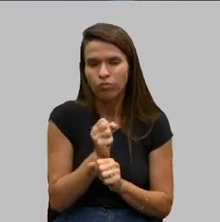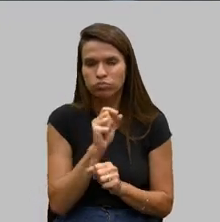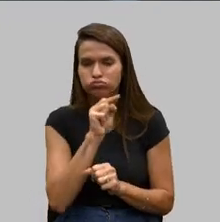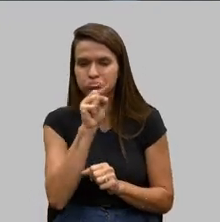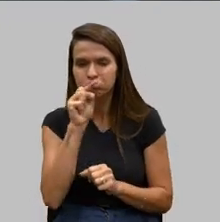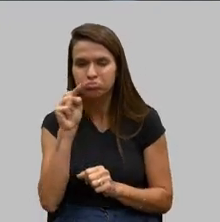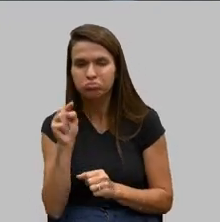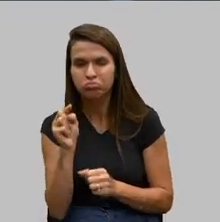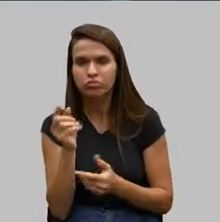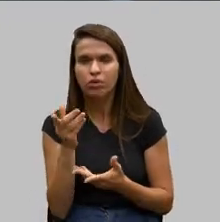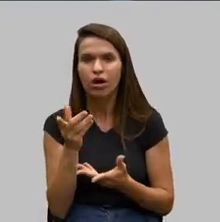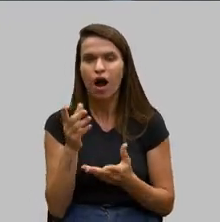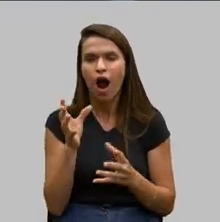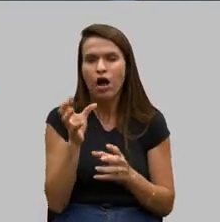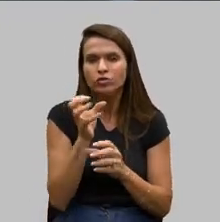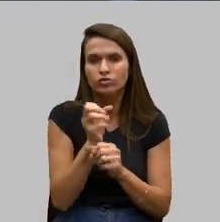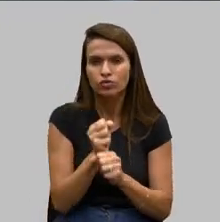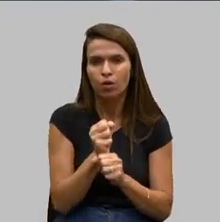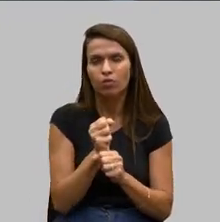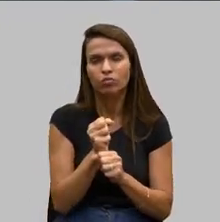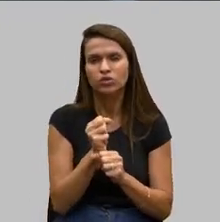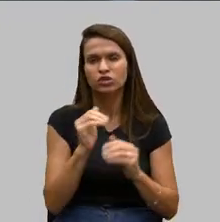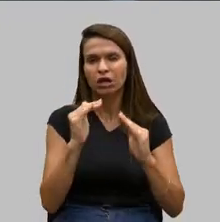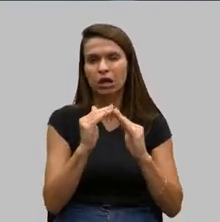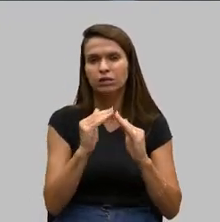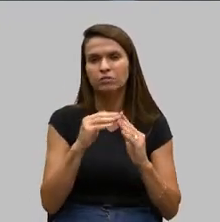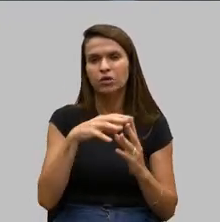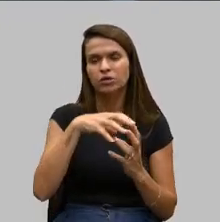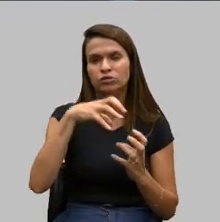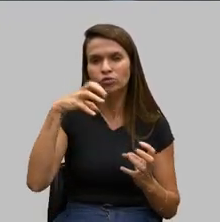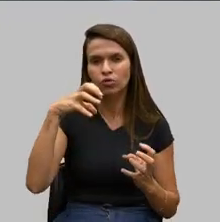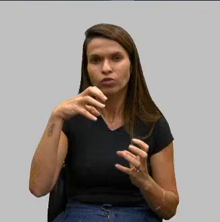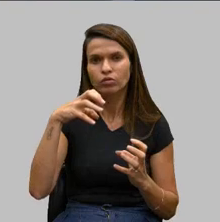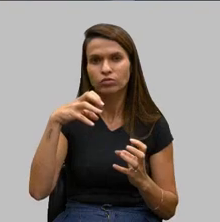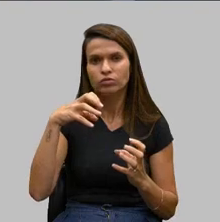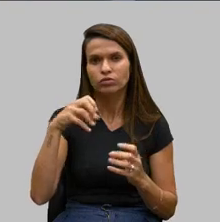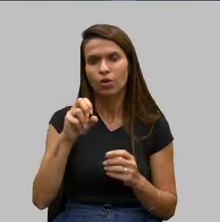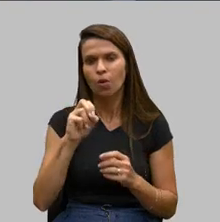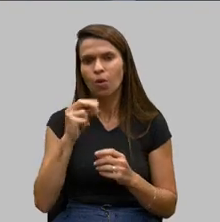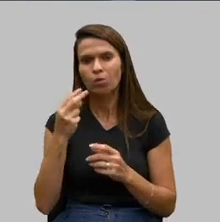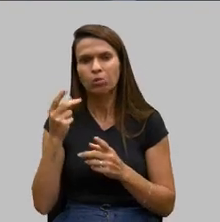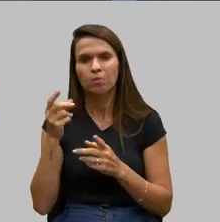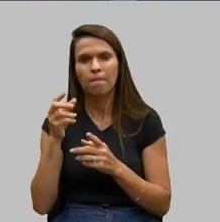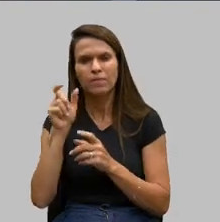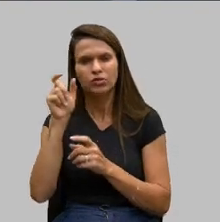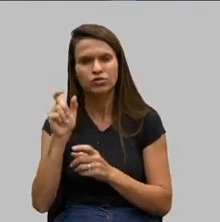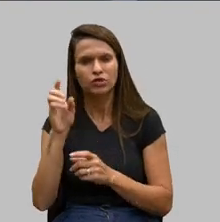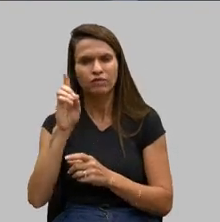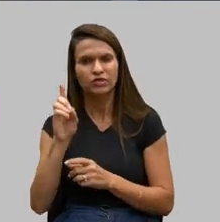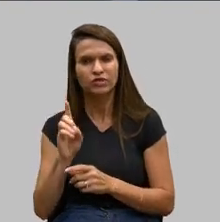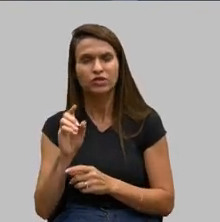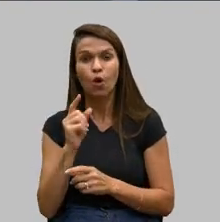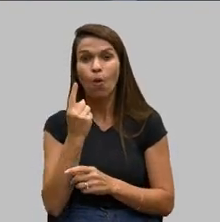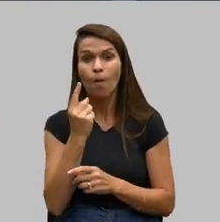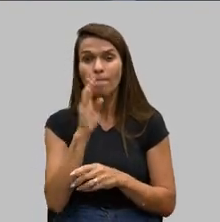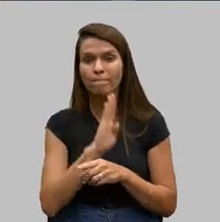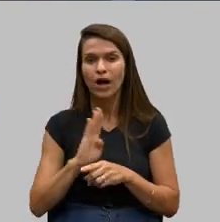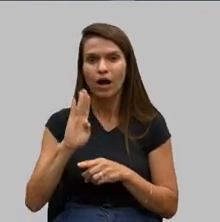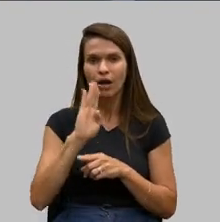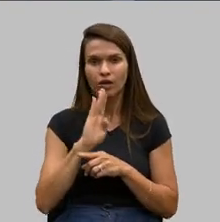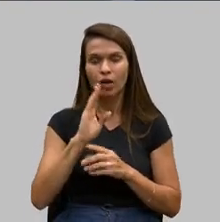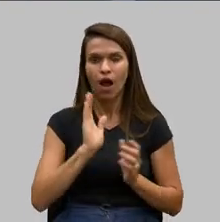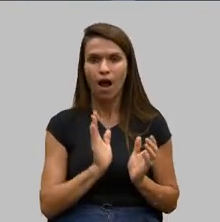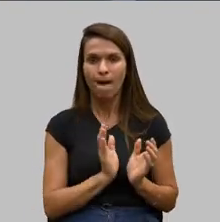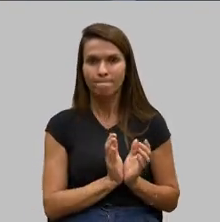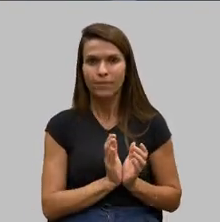Cent Dias temos para idoso para pessoa com deficiência Então temos apenas um lá no Barreiro a p de Horizonte executa